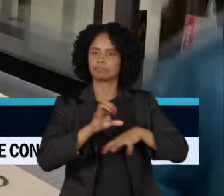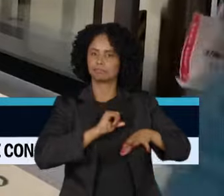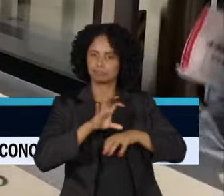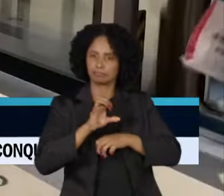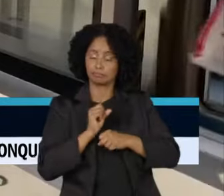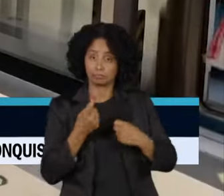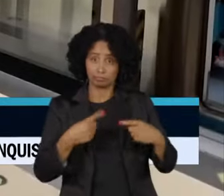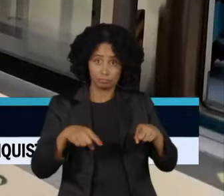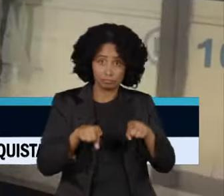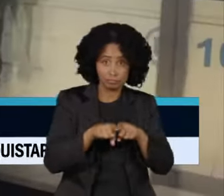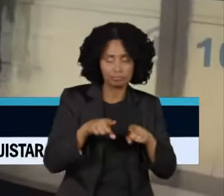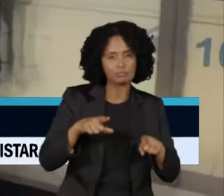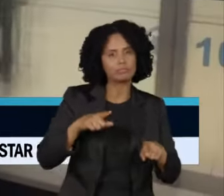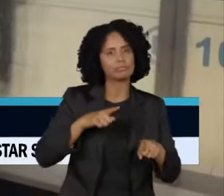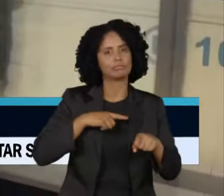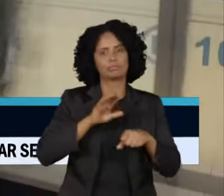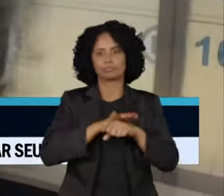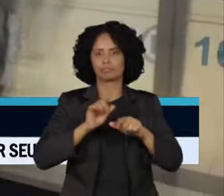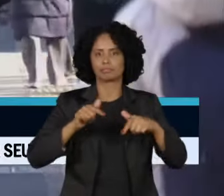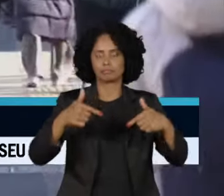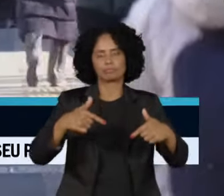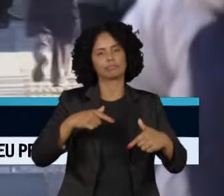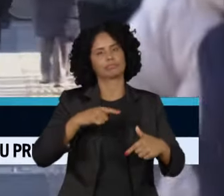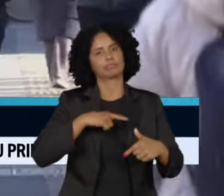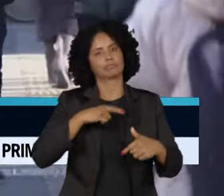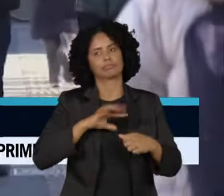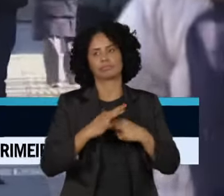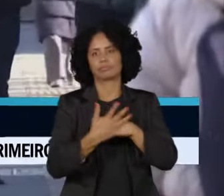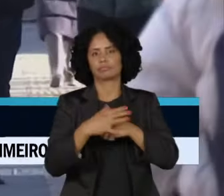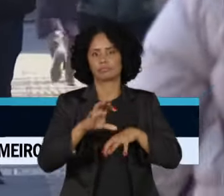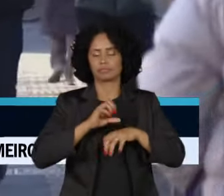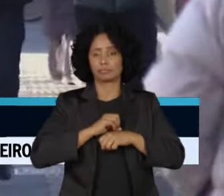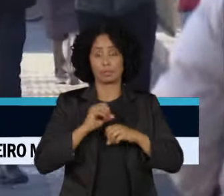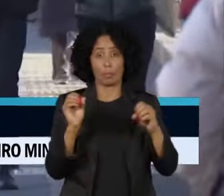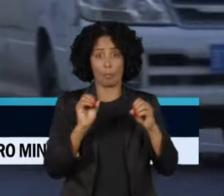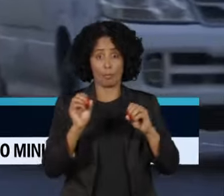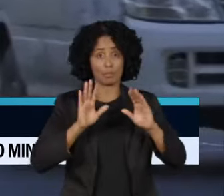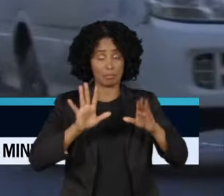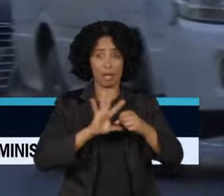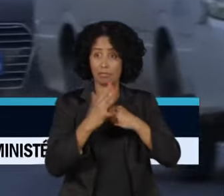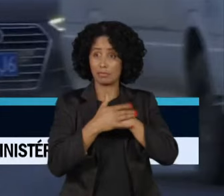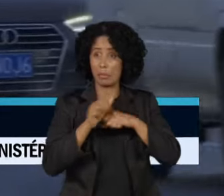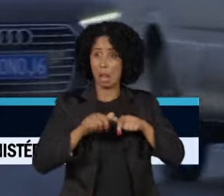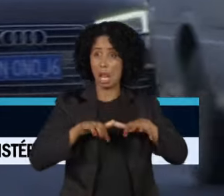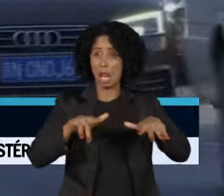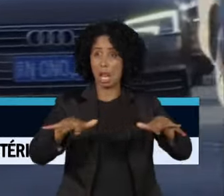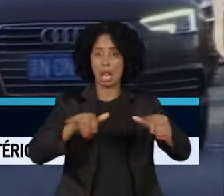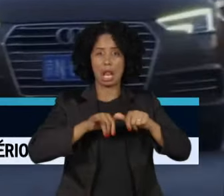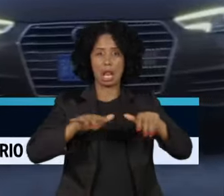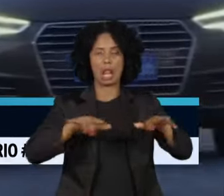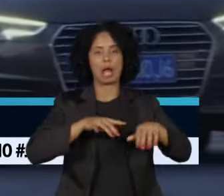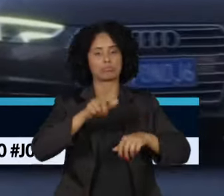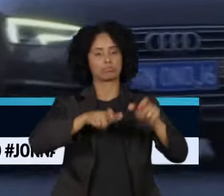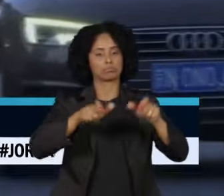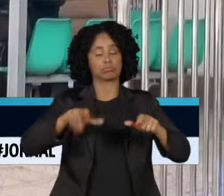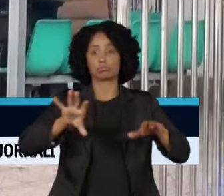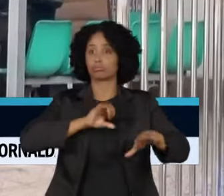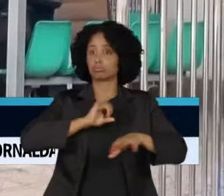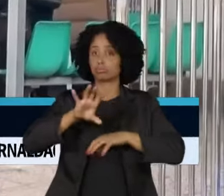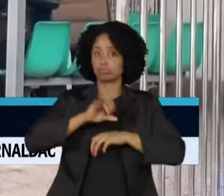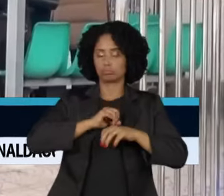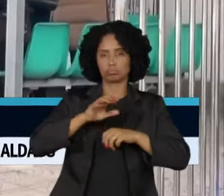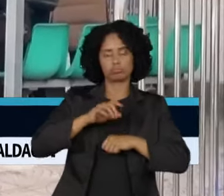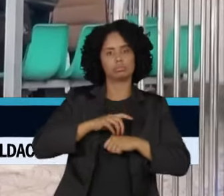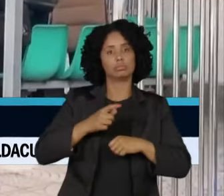da política de Covid zero no início desse mês, a doença vem se espalhando sem controle. Segundo a agência de notícias Reuters,